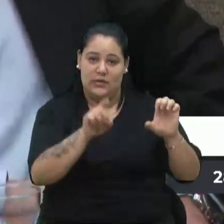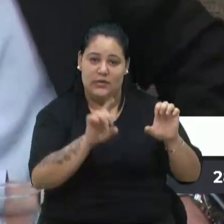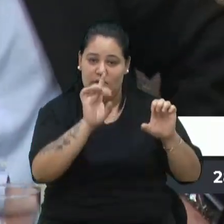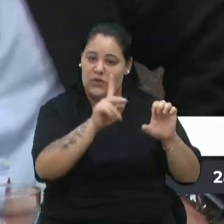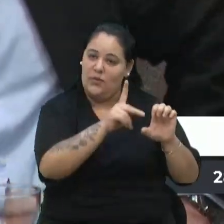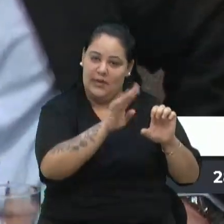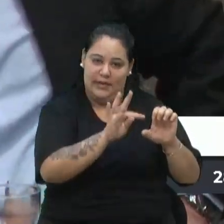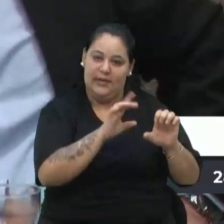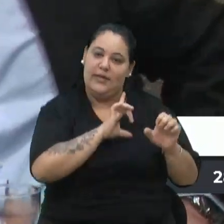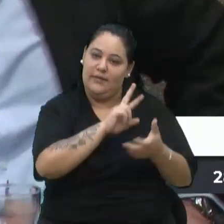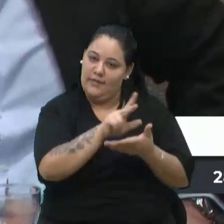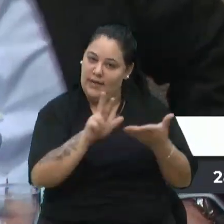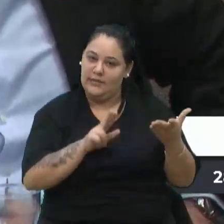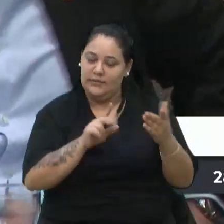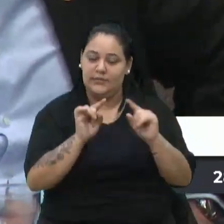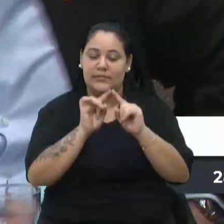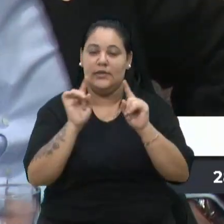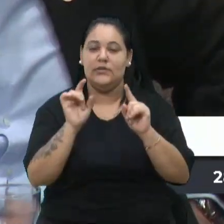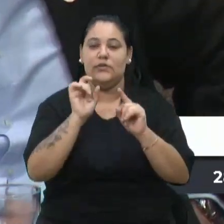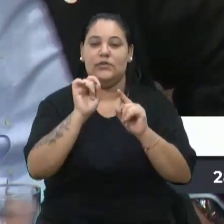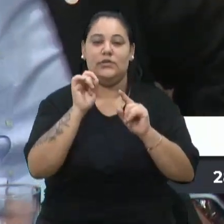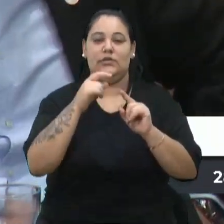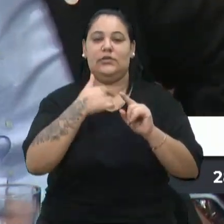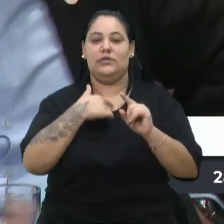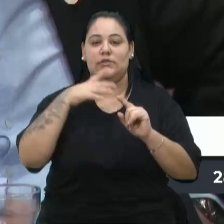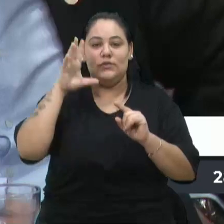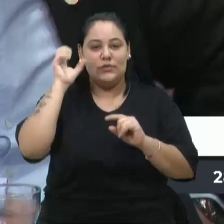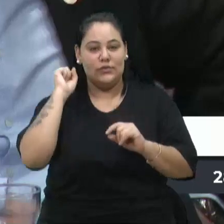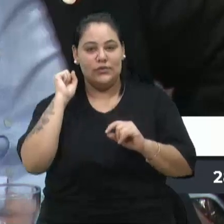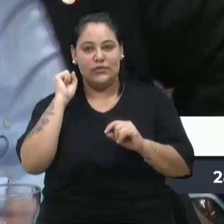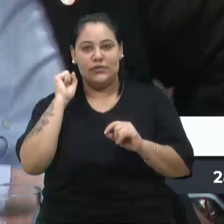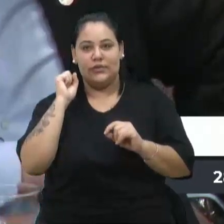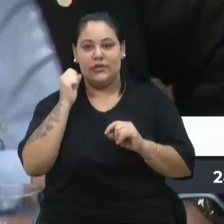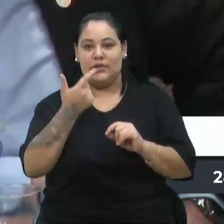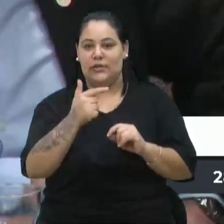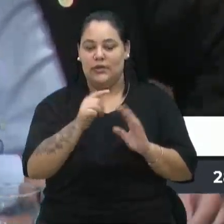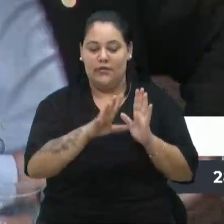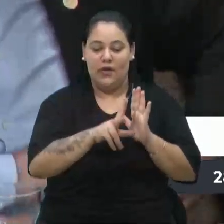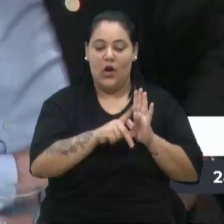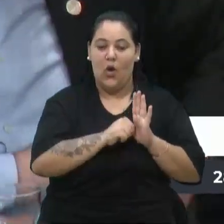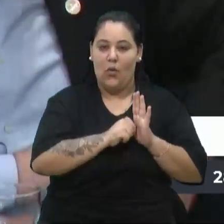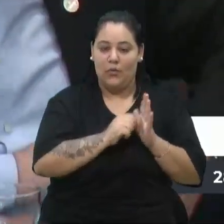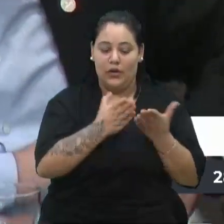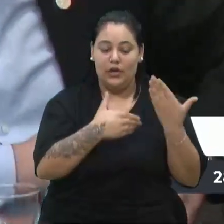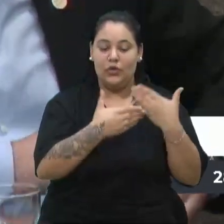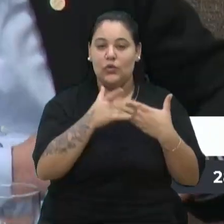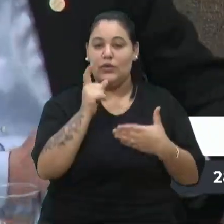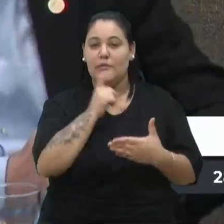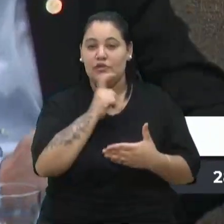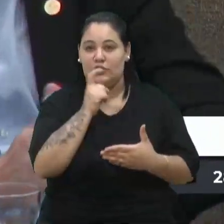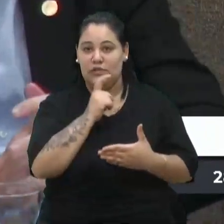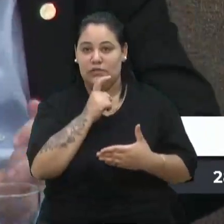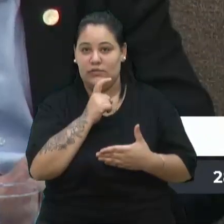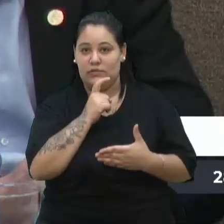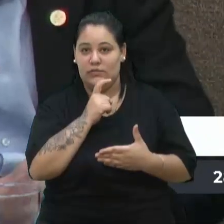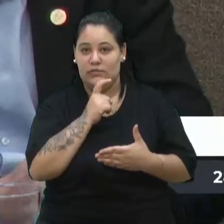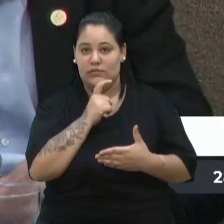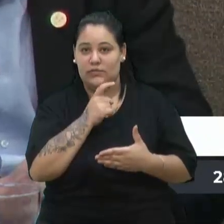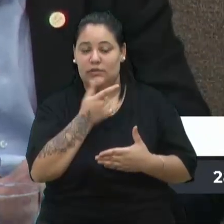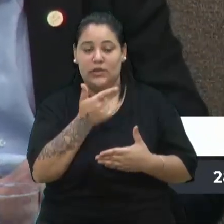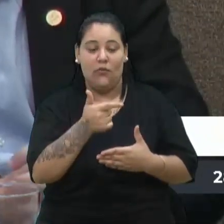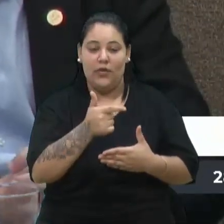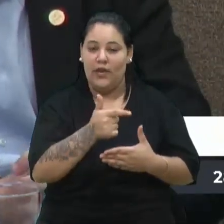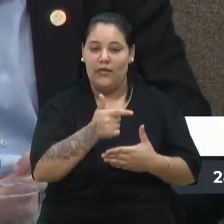né? Mas o que a gente ouve é que não houve roubo, que tudo isso é mentira, que não houve roubo,